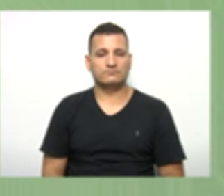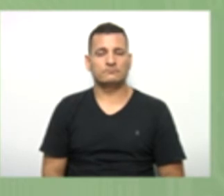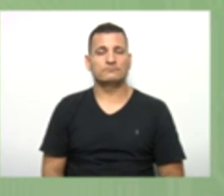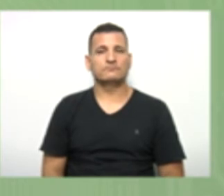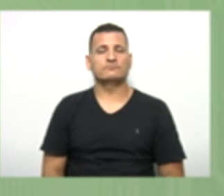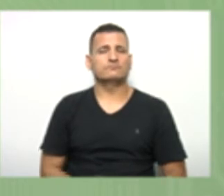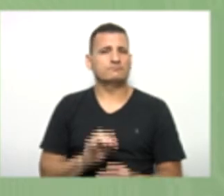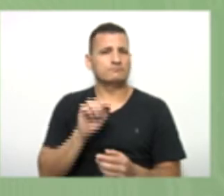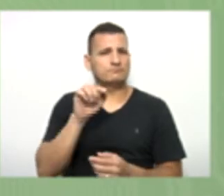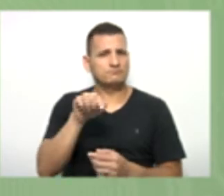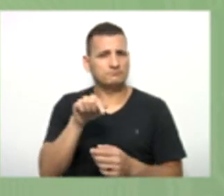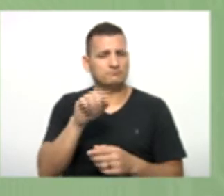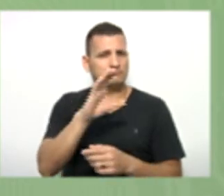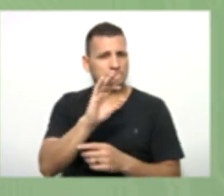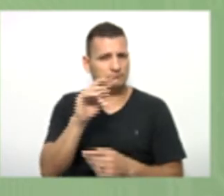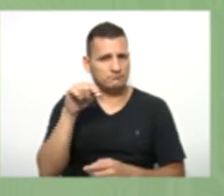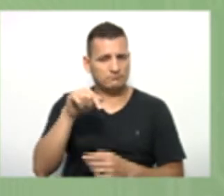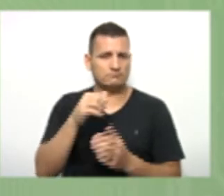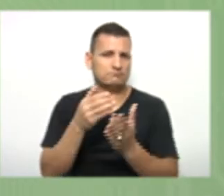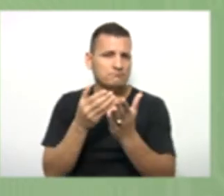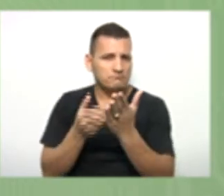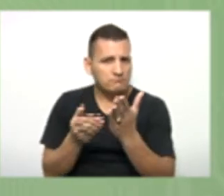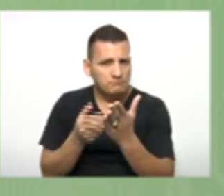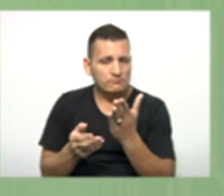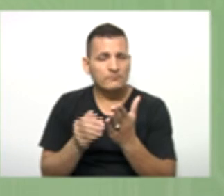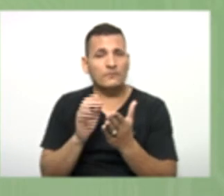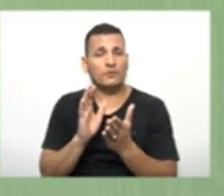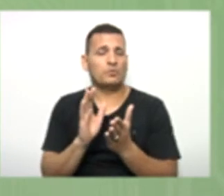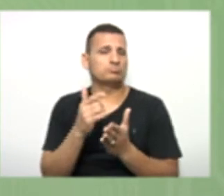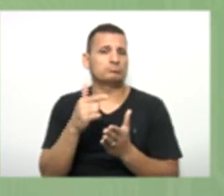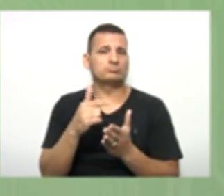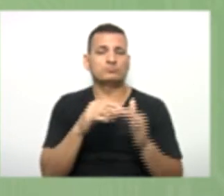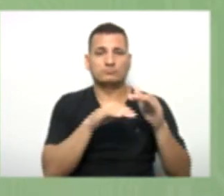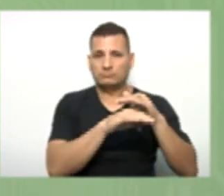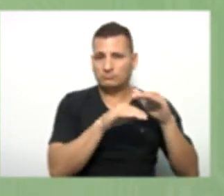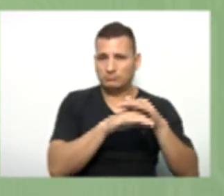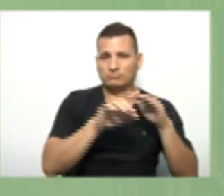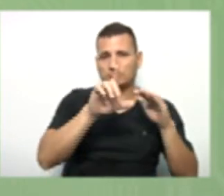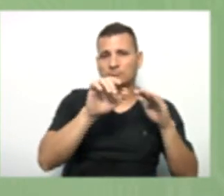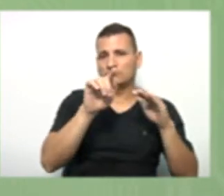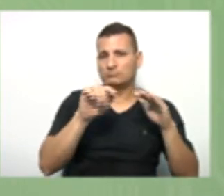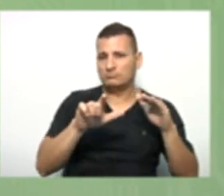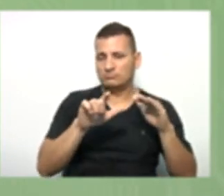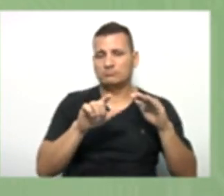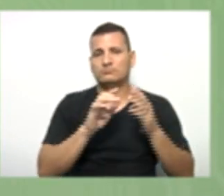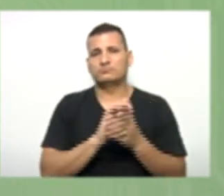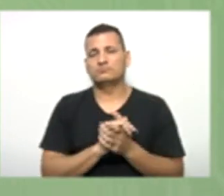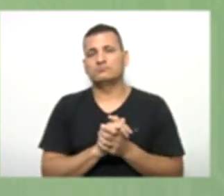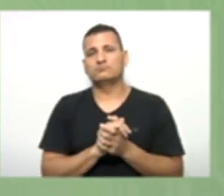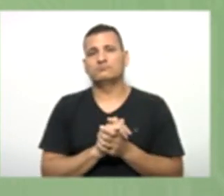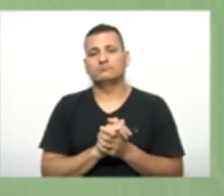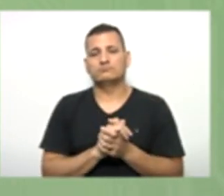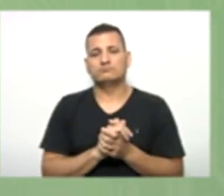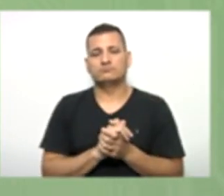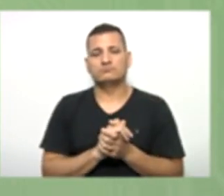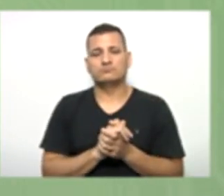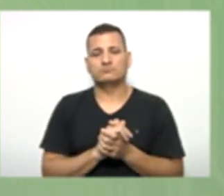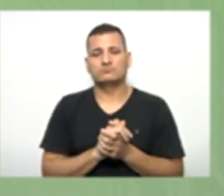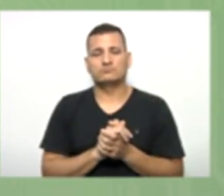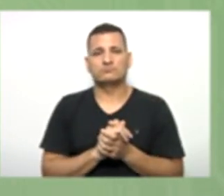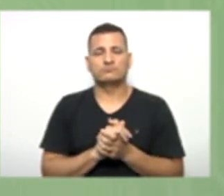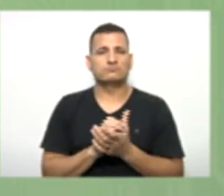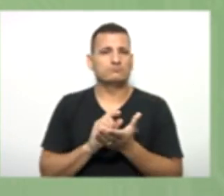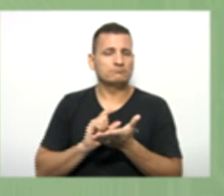apuradas no exercício não cobertas pela reserva legal serão rateadas entre